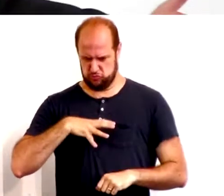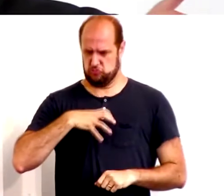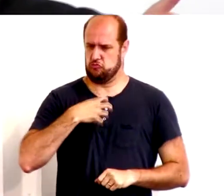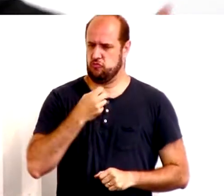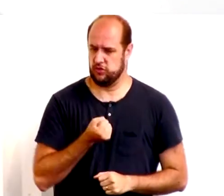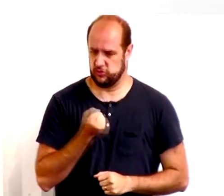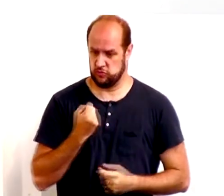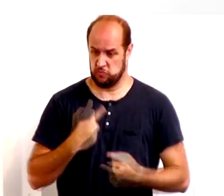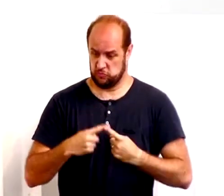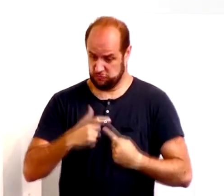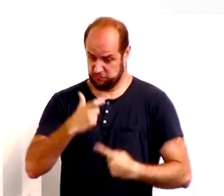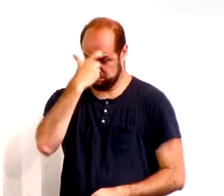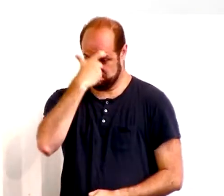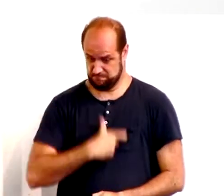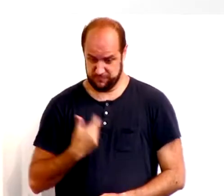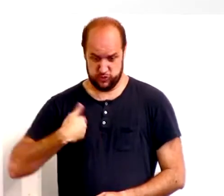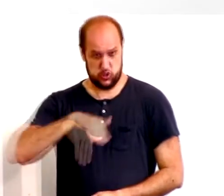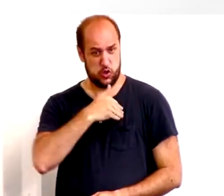sou.